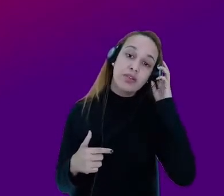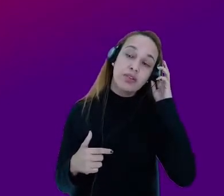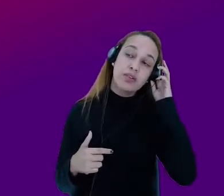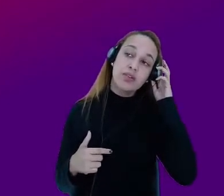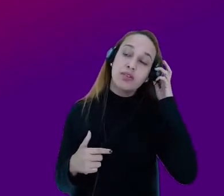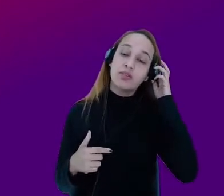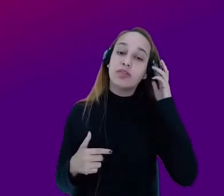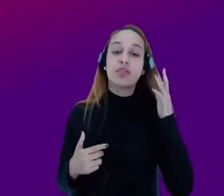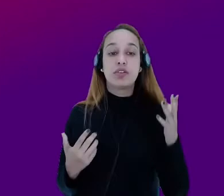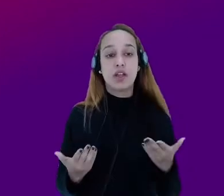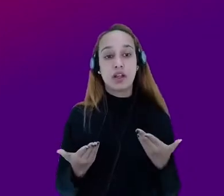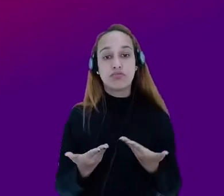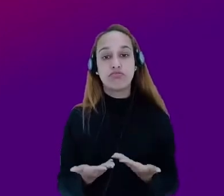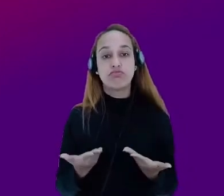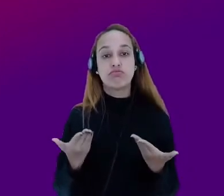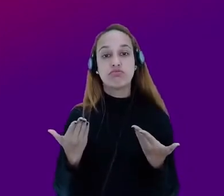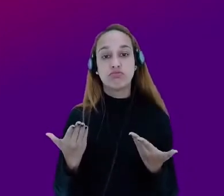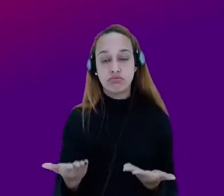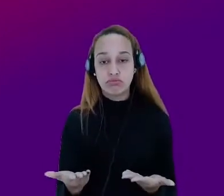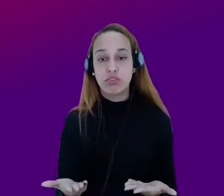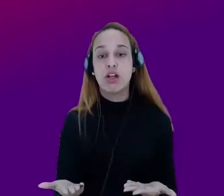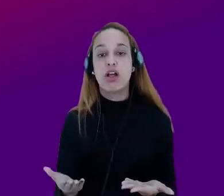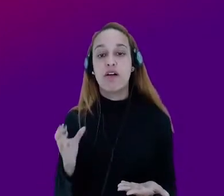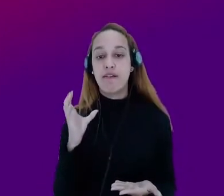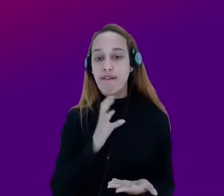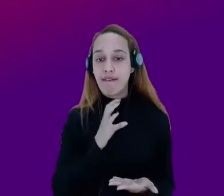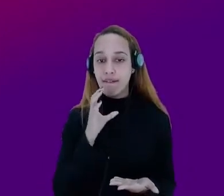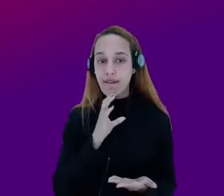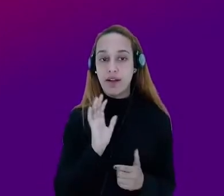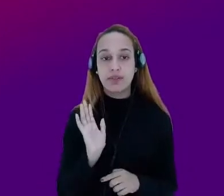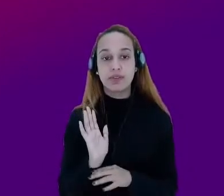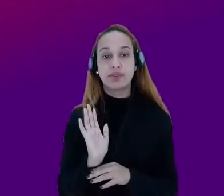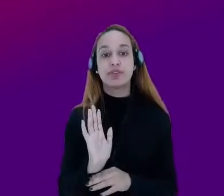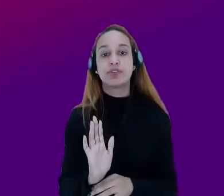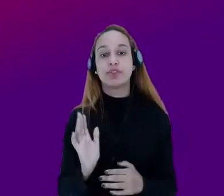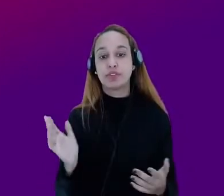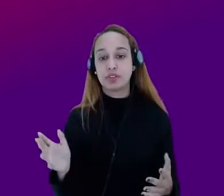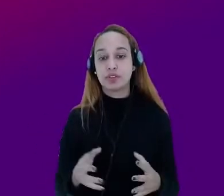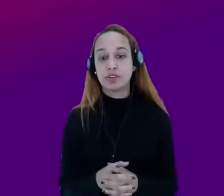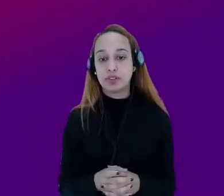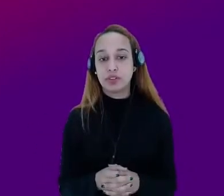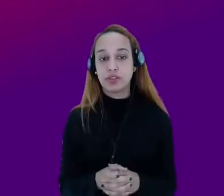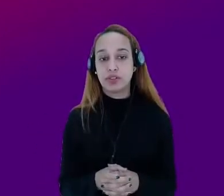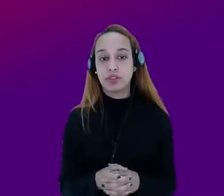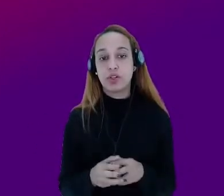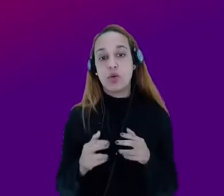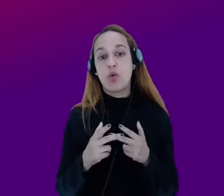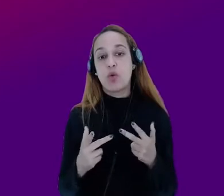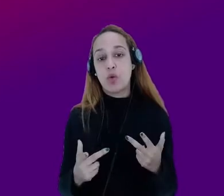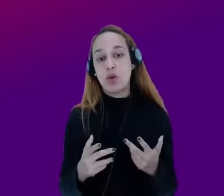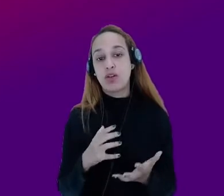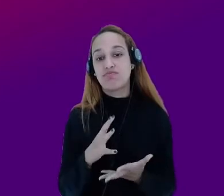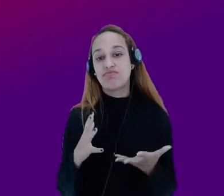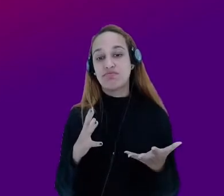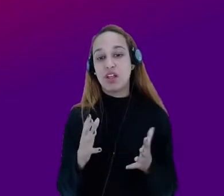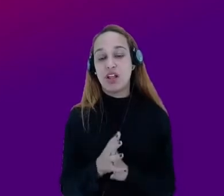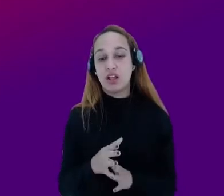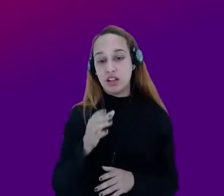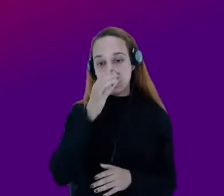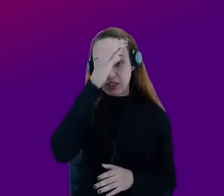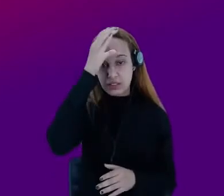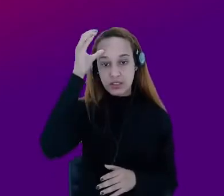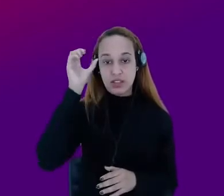aos meus clientes com rapidez e necessidades do cotidiano? Em situações críticas, meu cliente tem à disposição uma